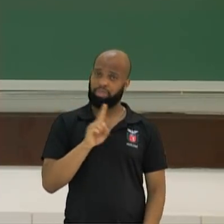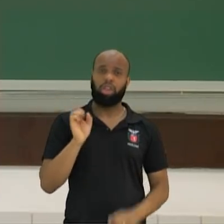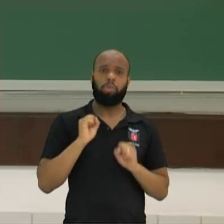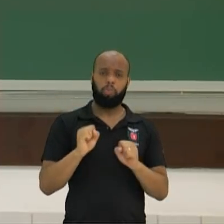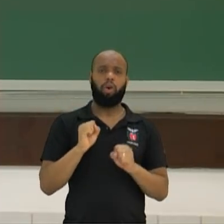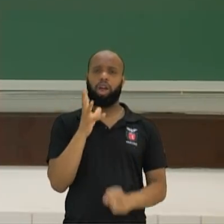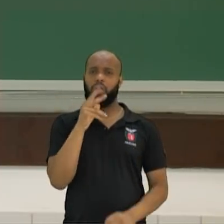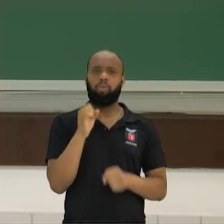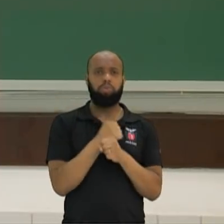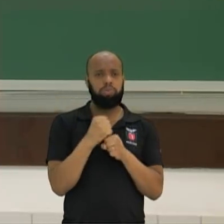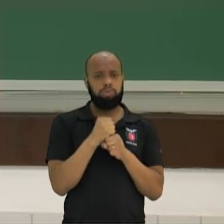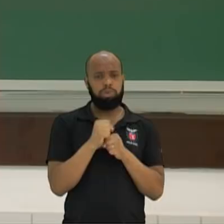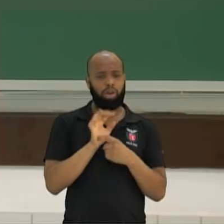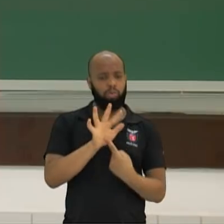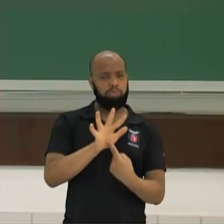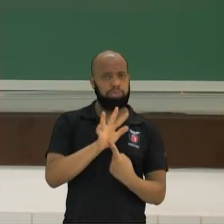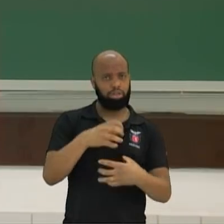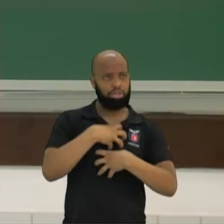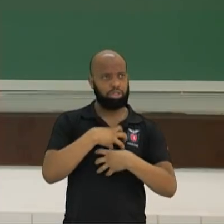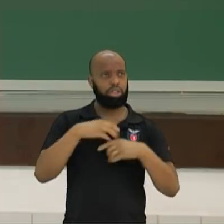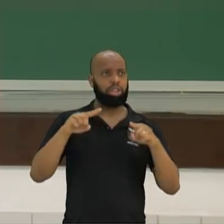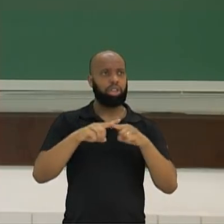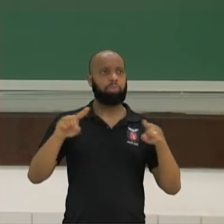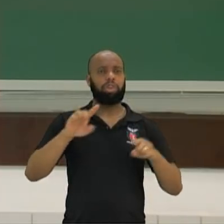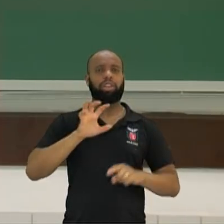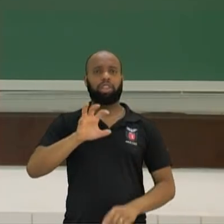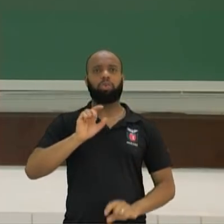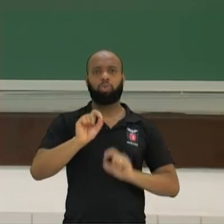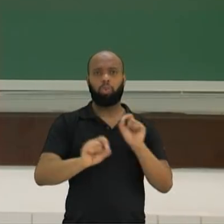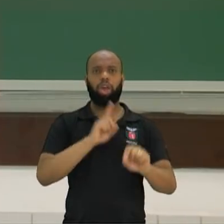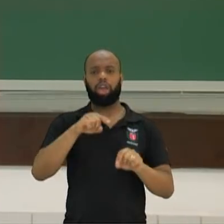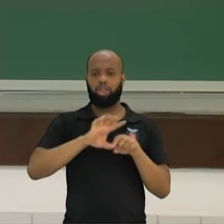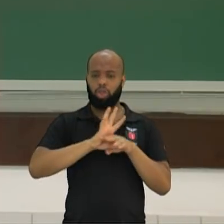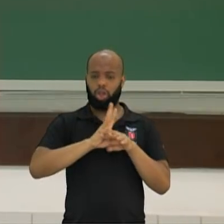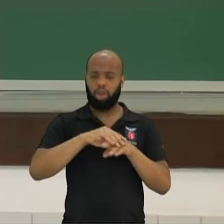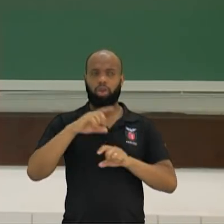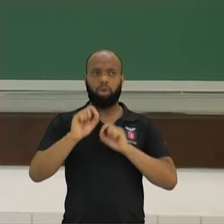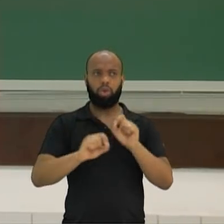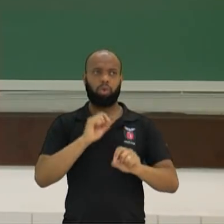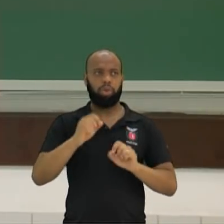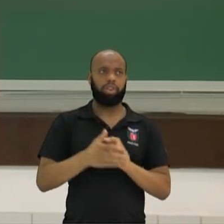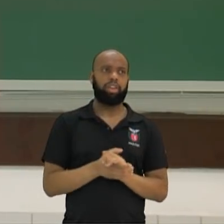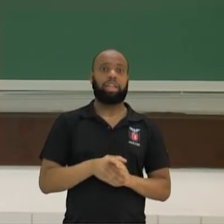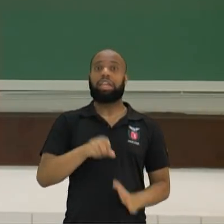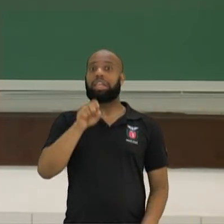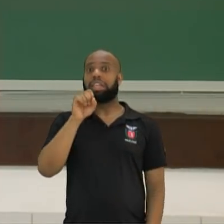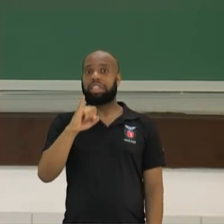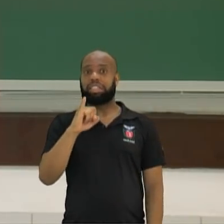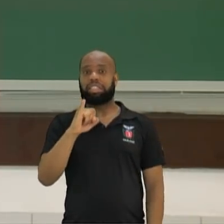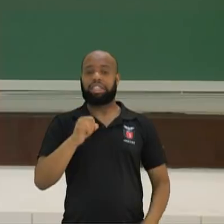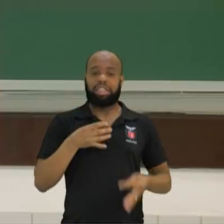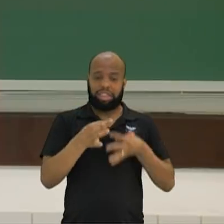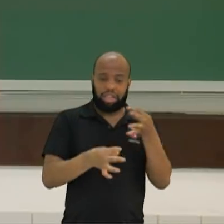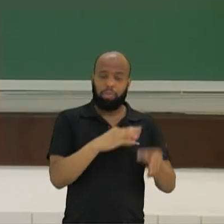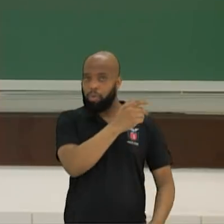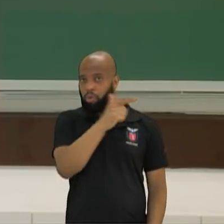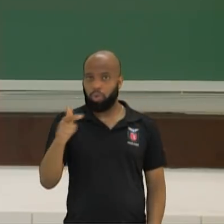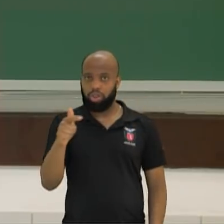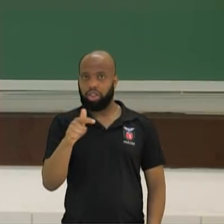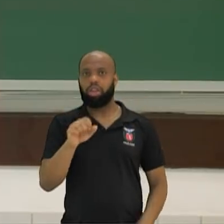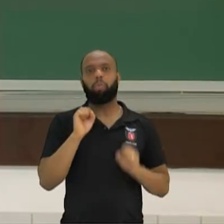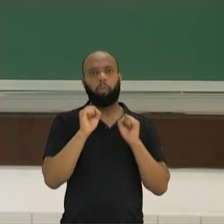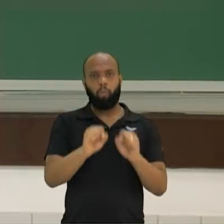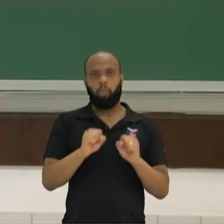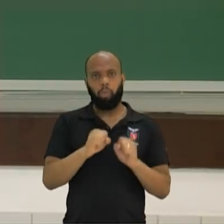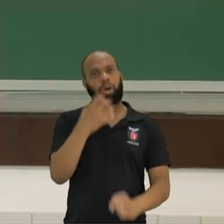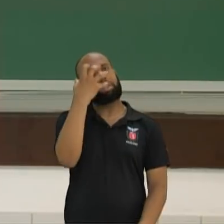anos, inclusive, para surgir, né? Mas geralmente é uma doença que, se não for tratada, não for feito acompanhamento, ela